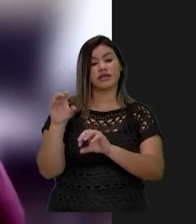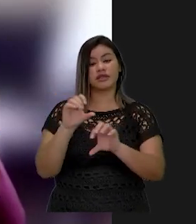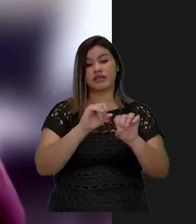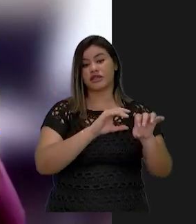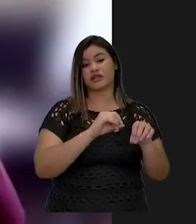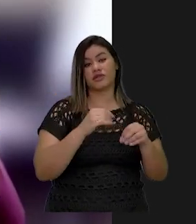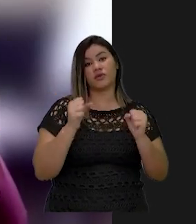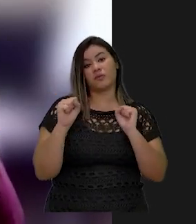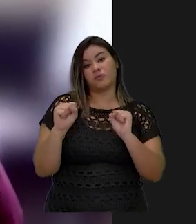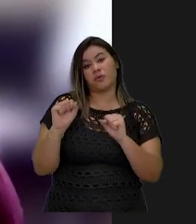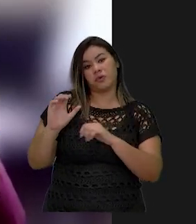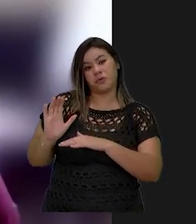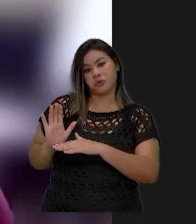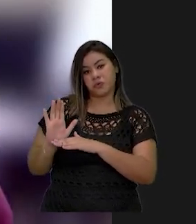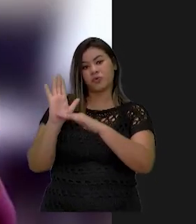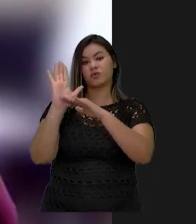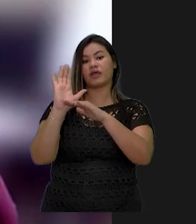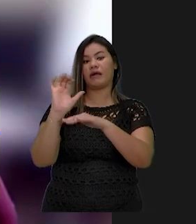haverá um total interesse